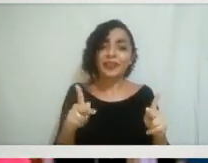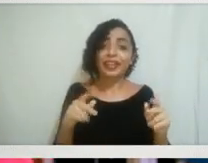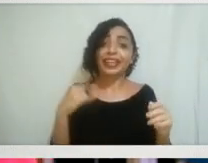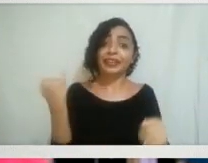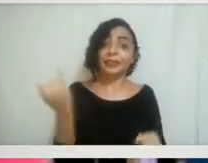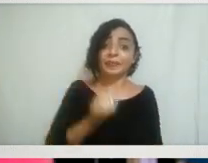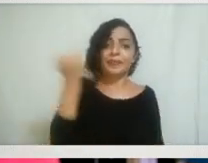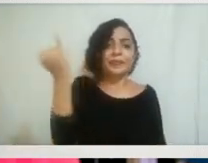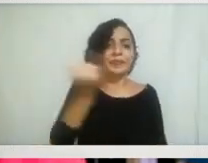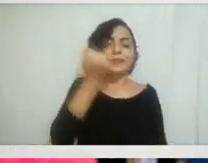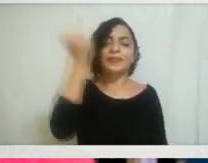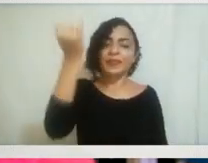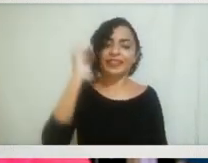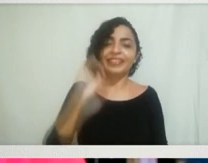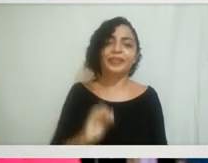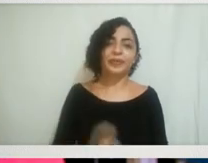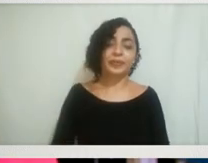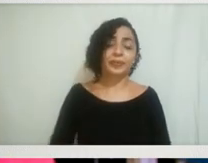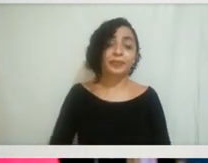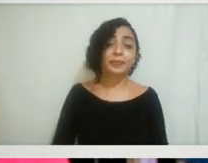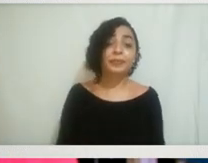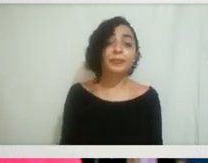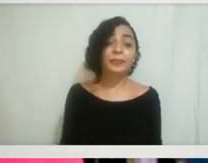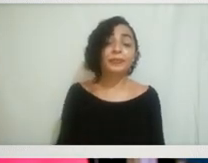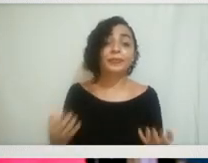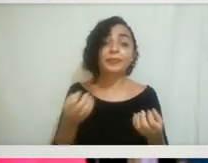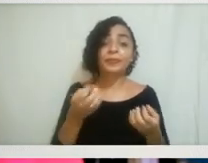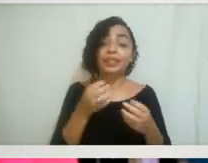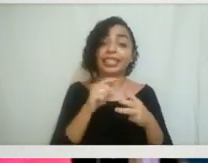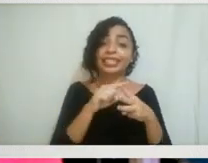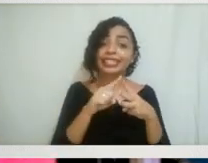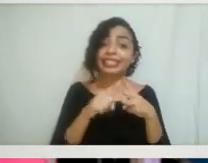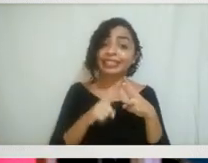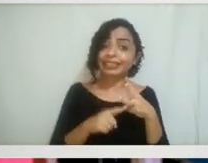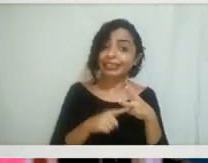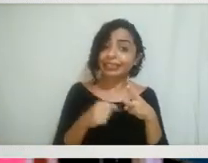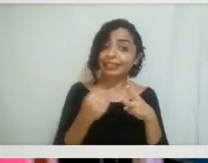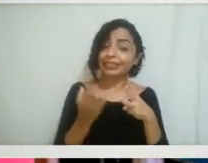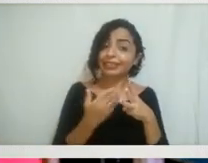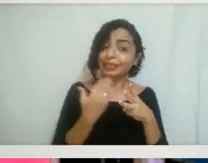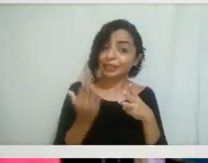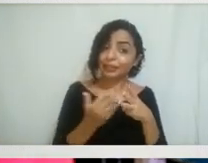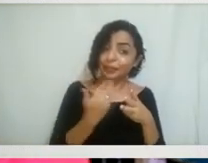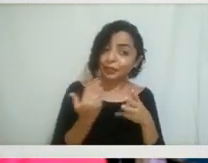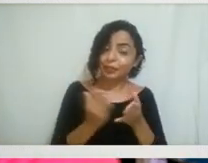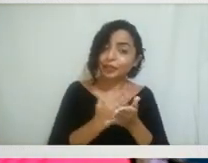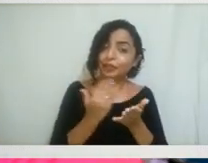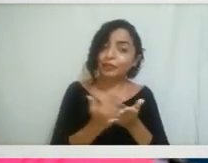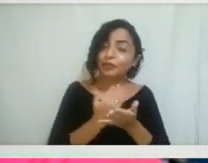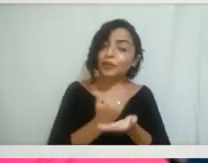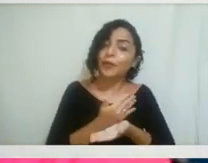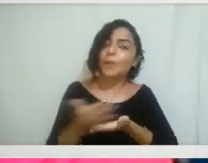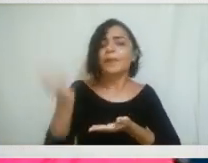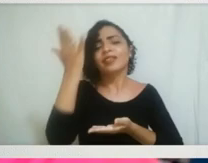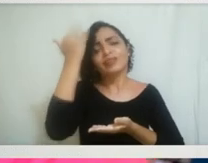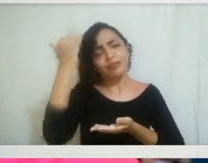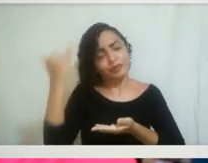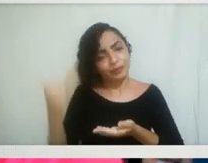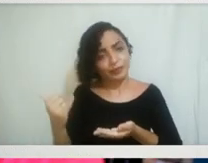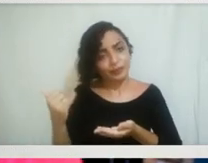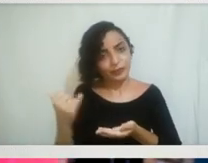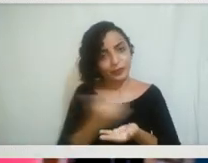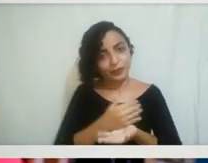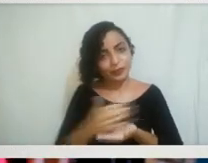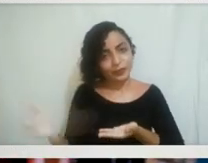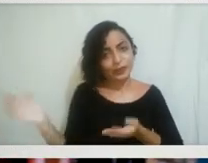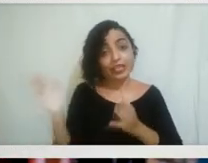canal também, tudo isso é muito, muito importante mesmo. Bom, e como eu falei, eu separei 3 livros aqui. Vou começar pelo